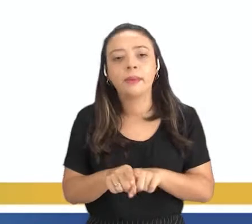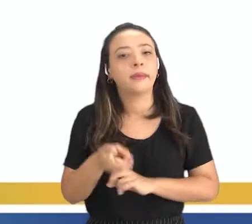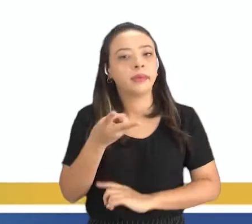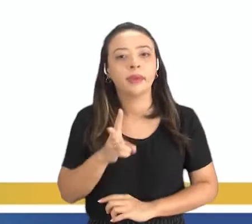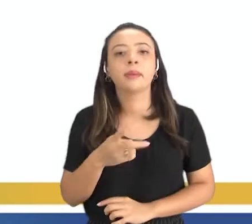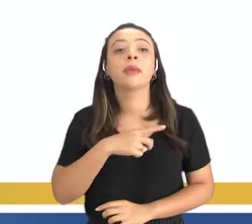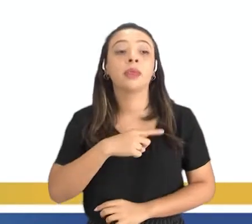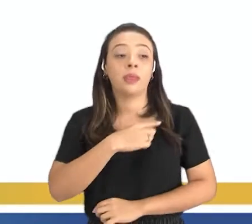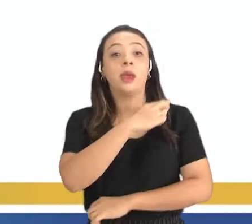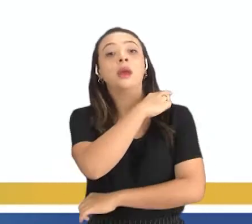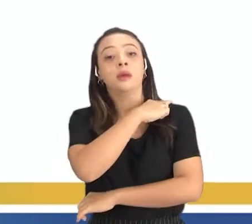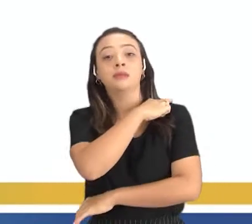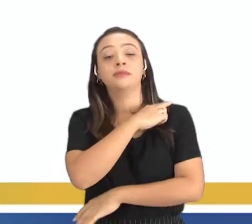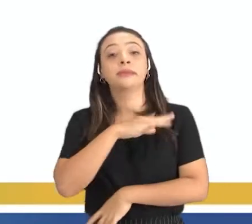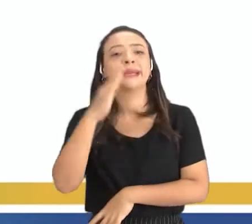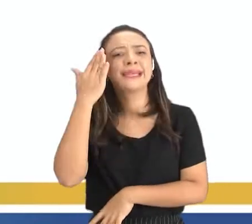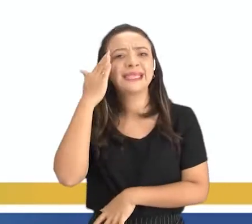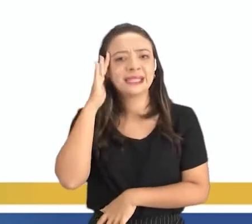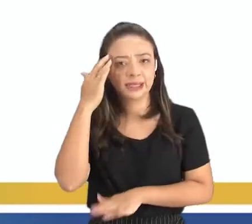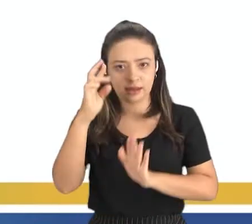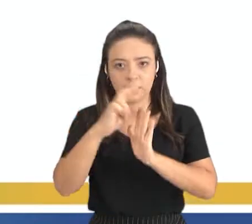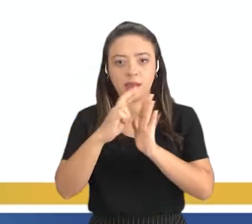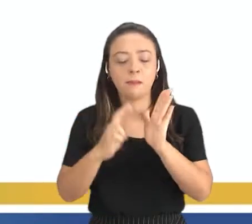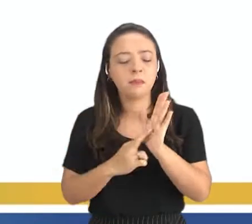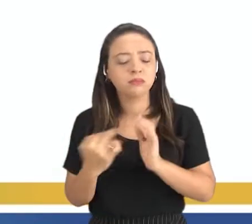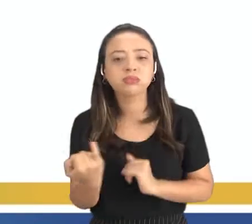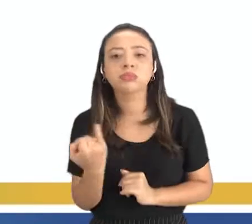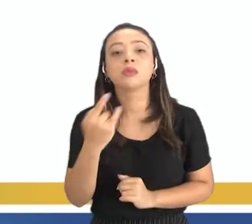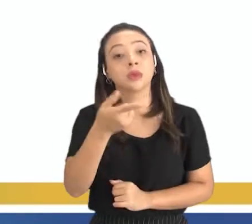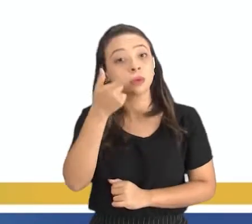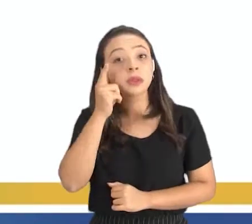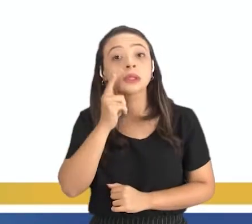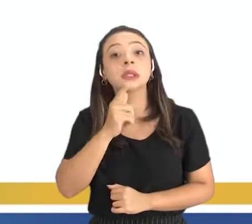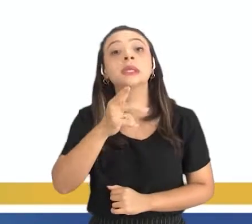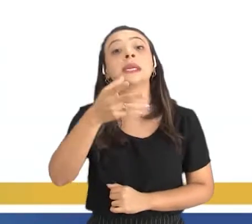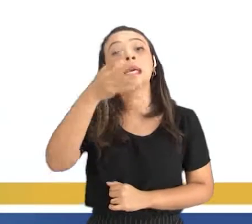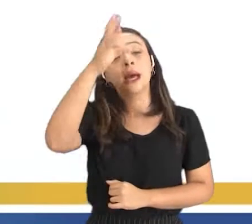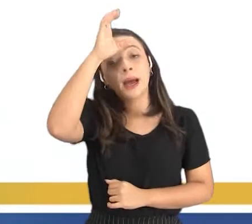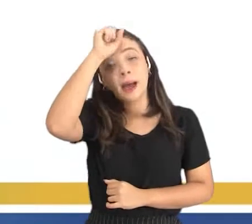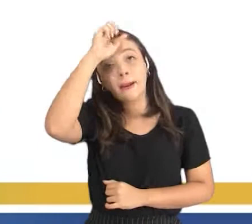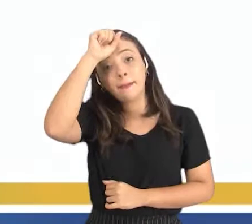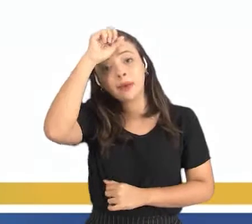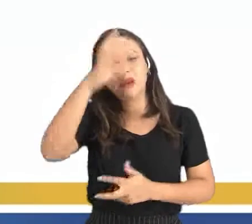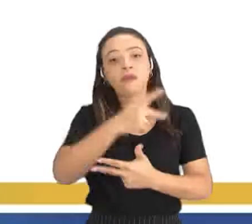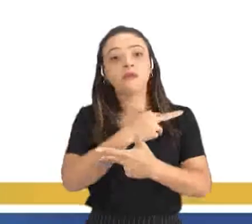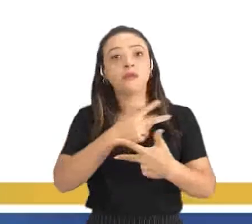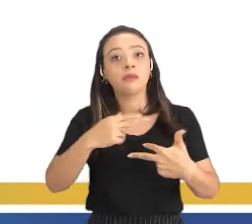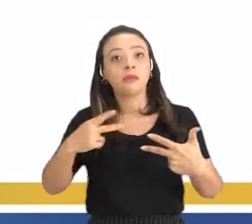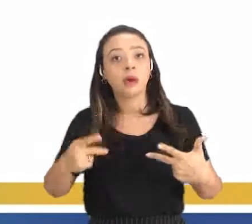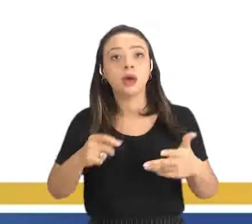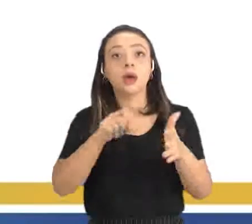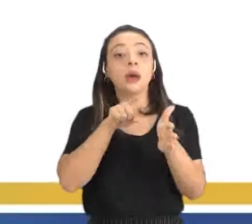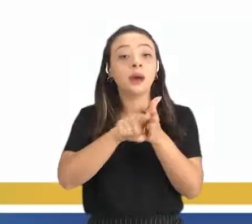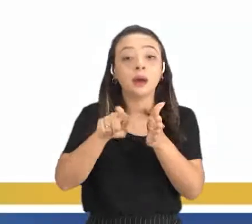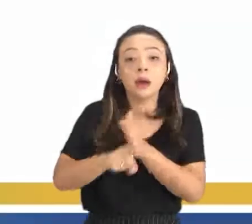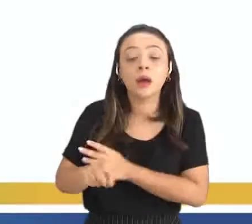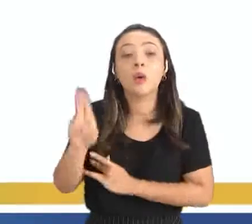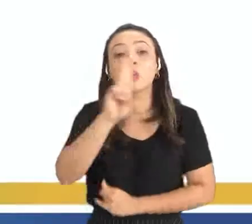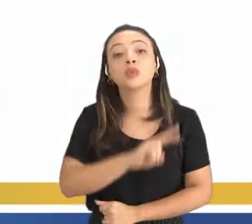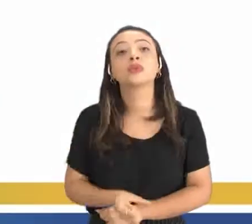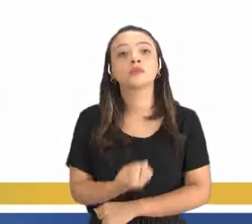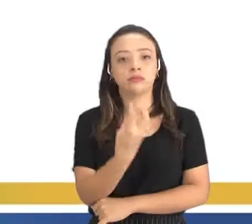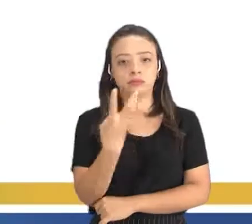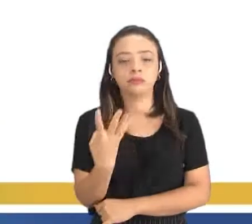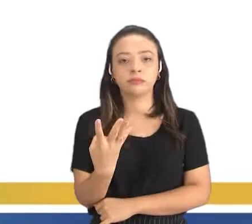médio. Entender esse princípio é essencial para compreender situações que envolvem processos de contagem.